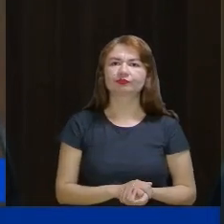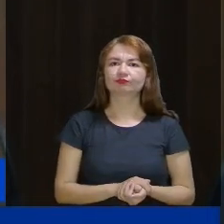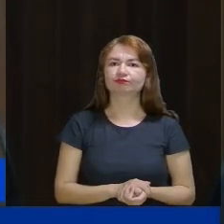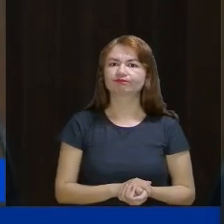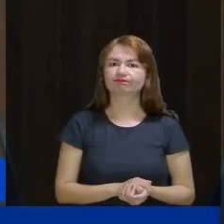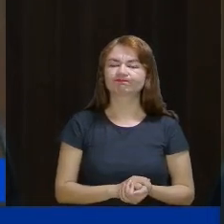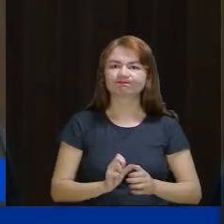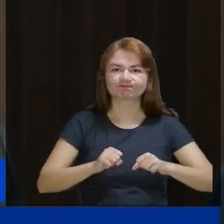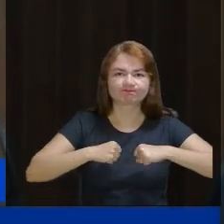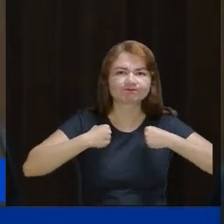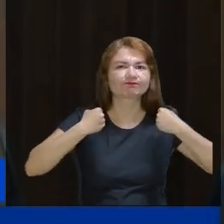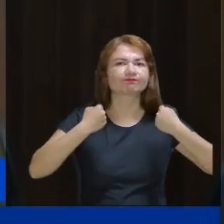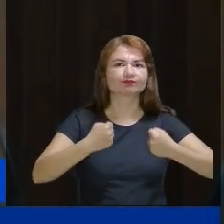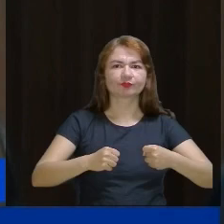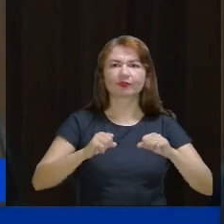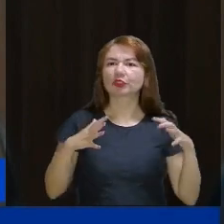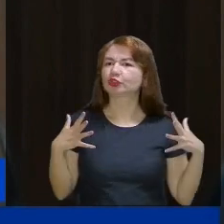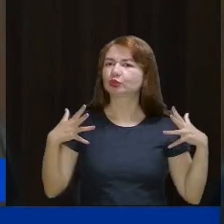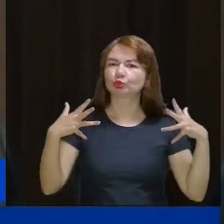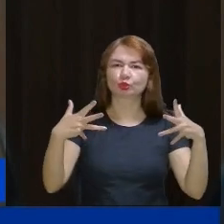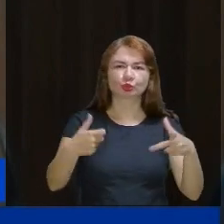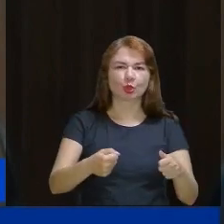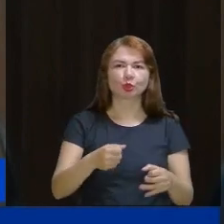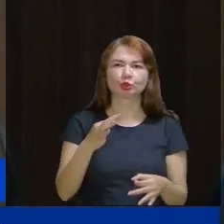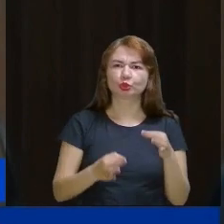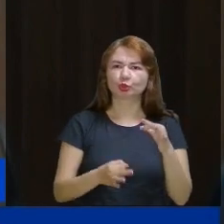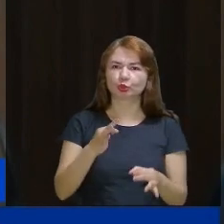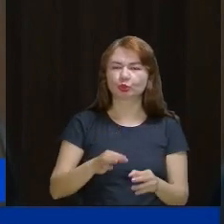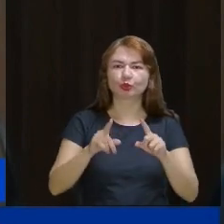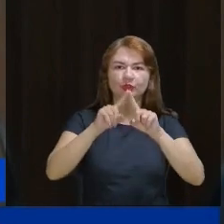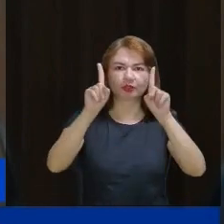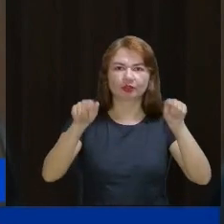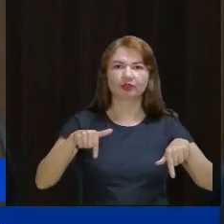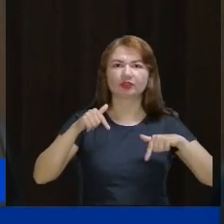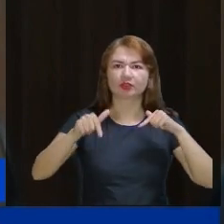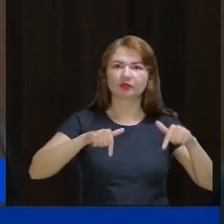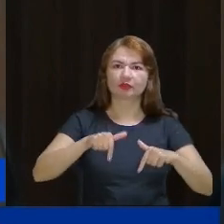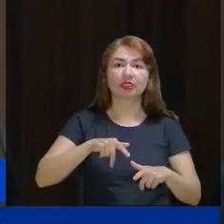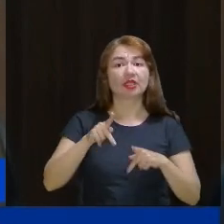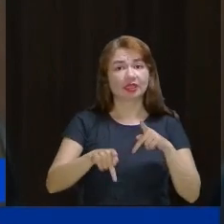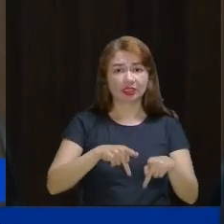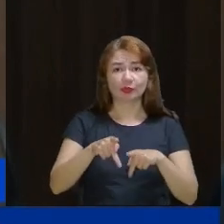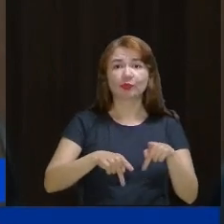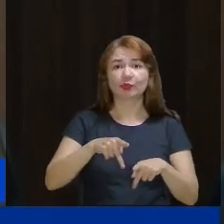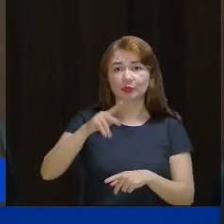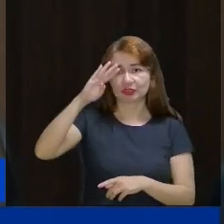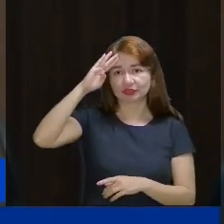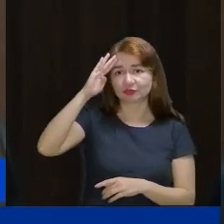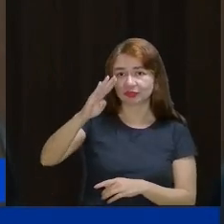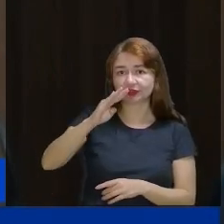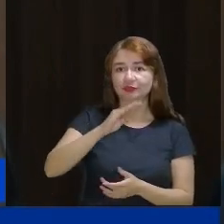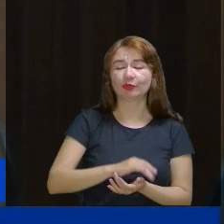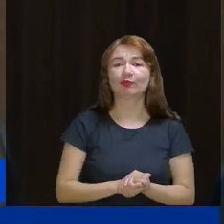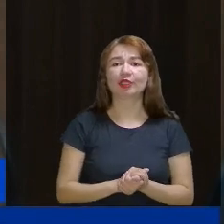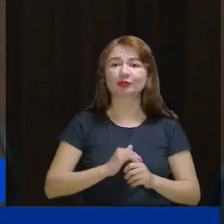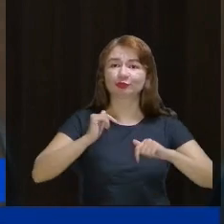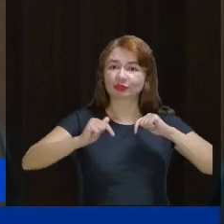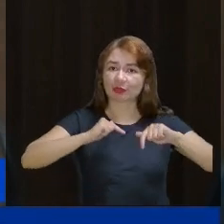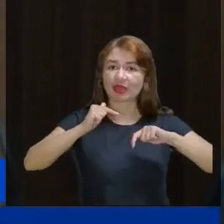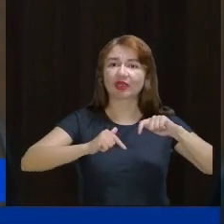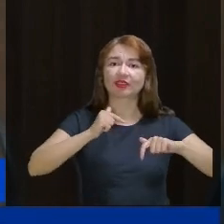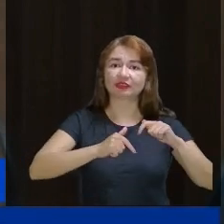os juízes, de todos os servidores, de todos os colaboradores e principalmente da população com as nossas ações. Se